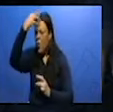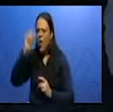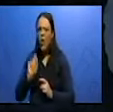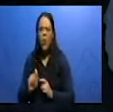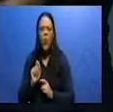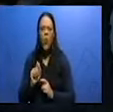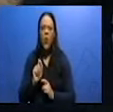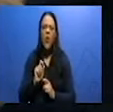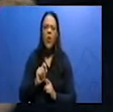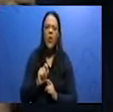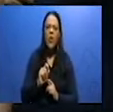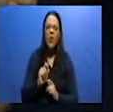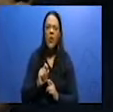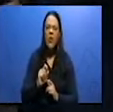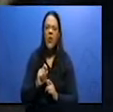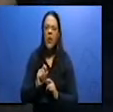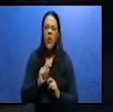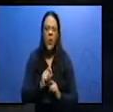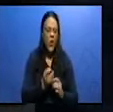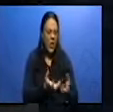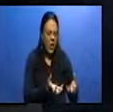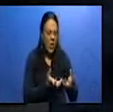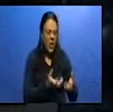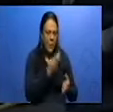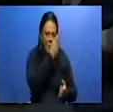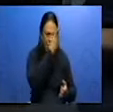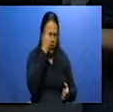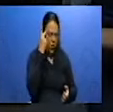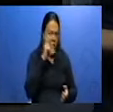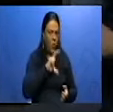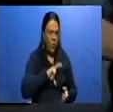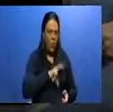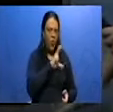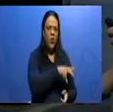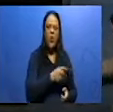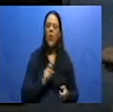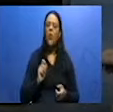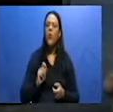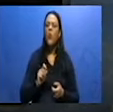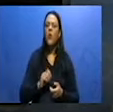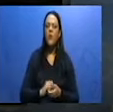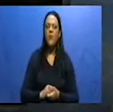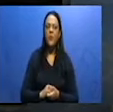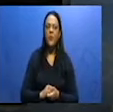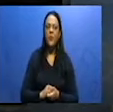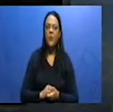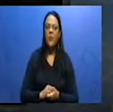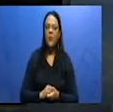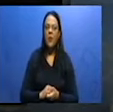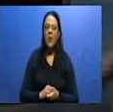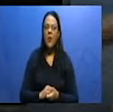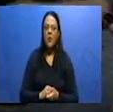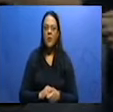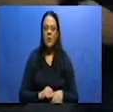passavam na cabeça dos portugueses? Qual será? Portugueses, rei sudanês e o rei banto.